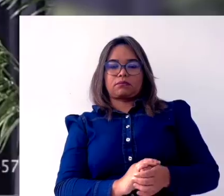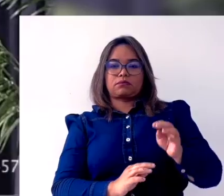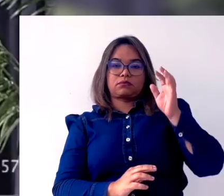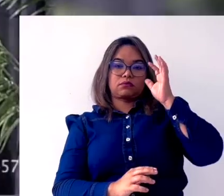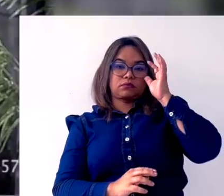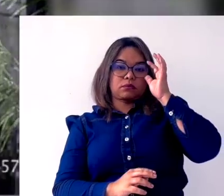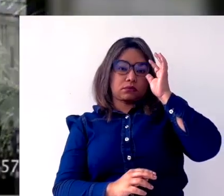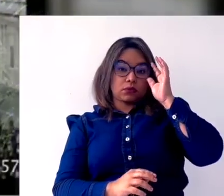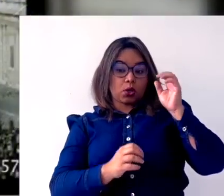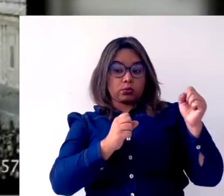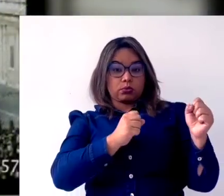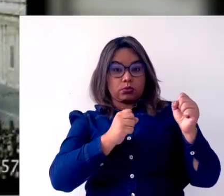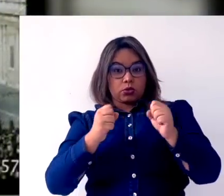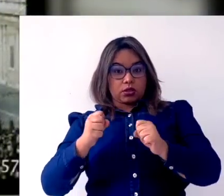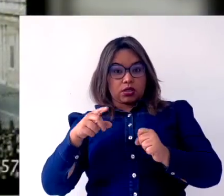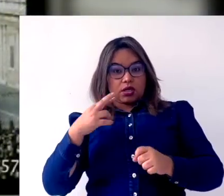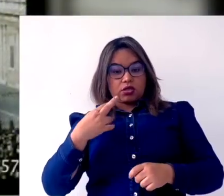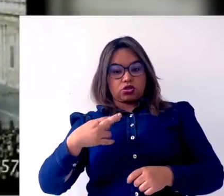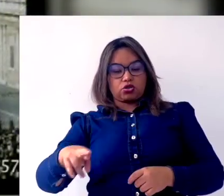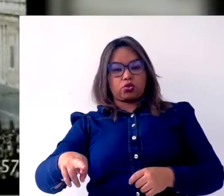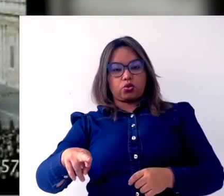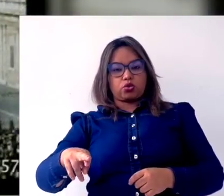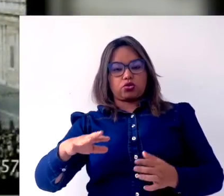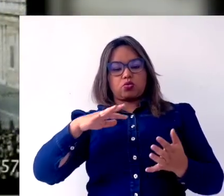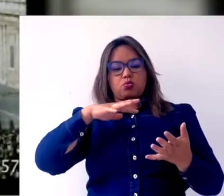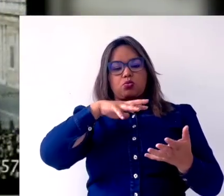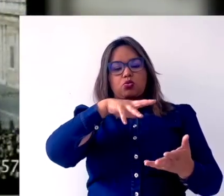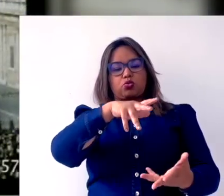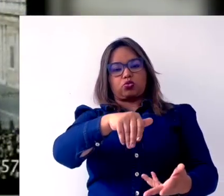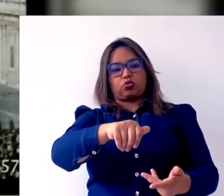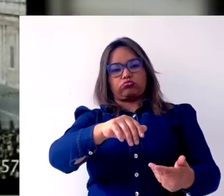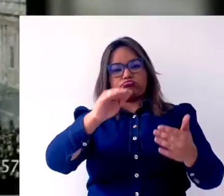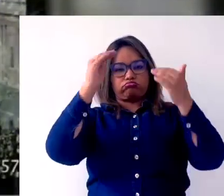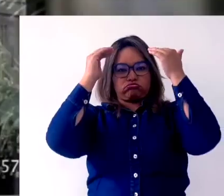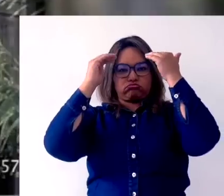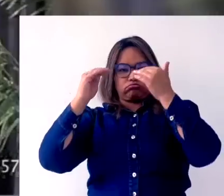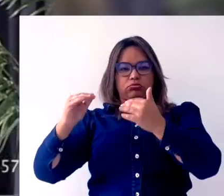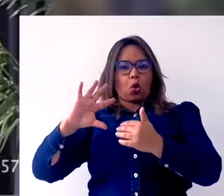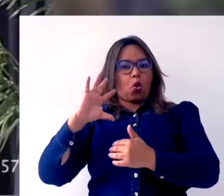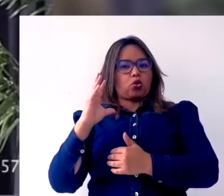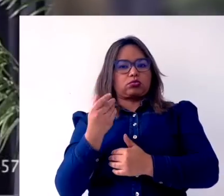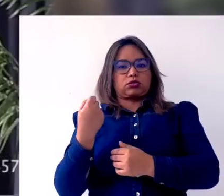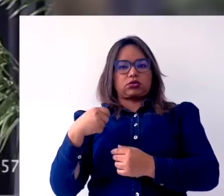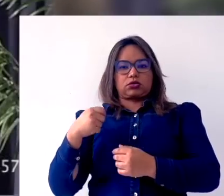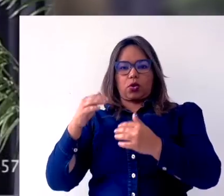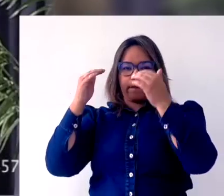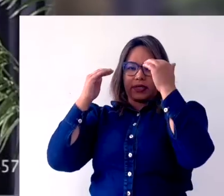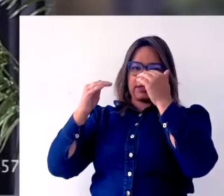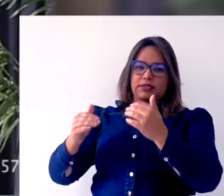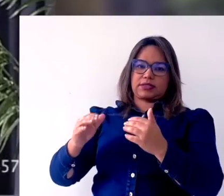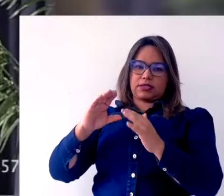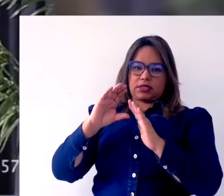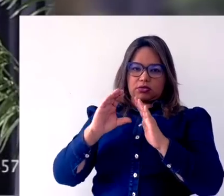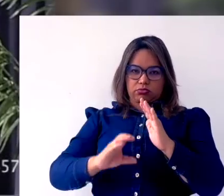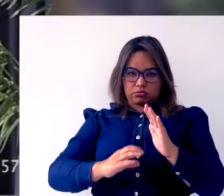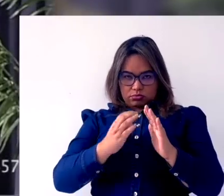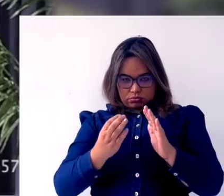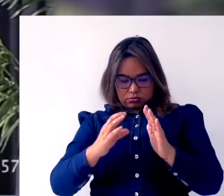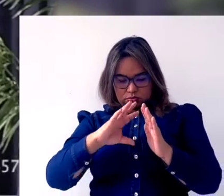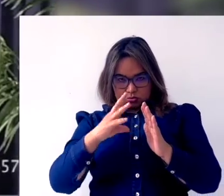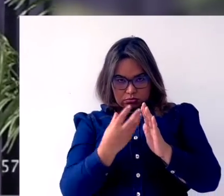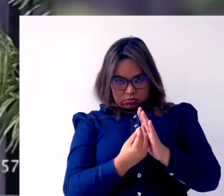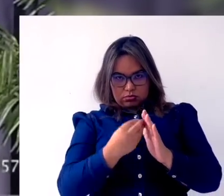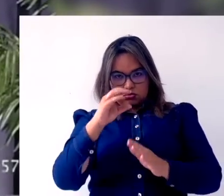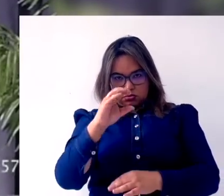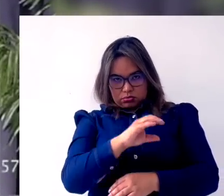Então, um poder religioso universal, controlando a consciência de todo mundo. É isso que a